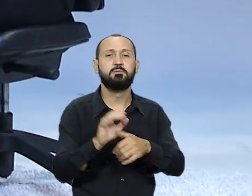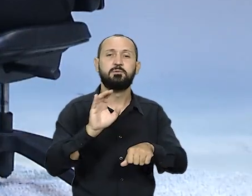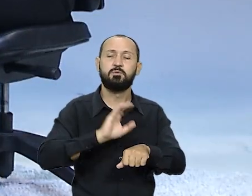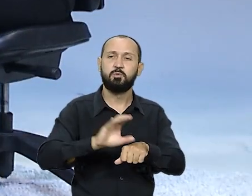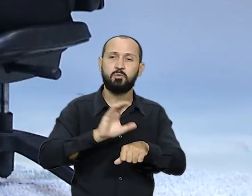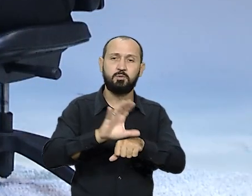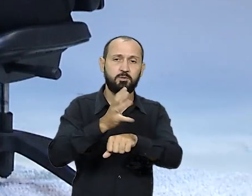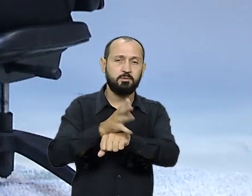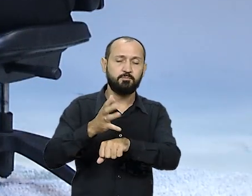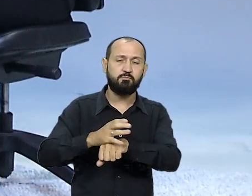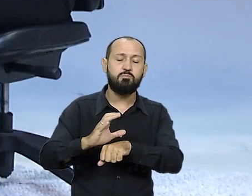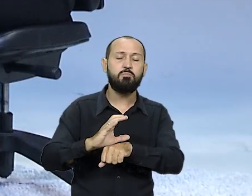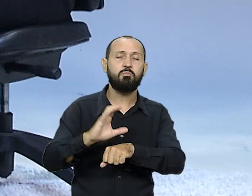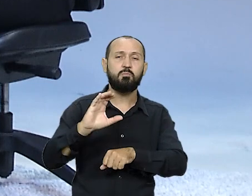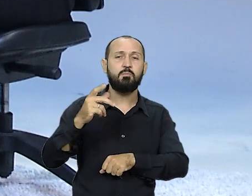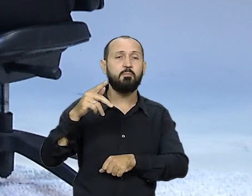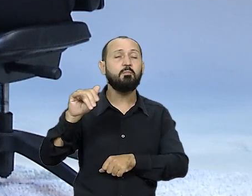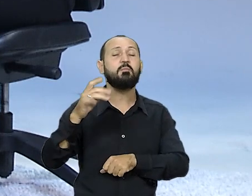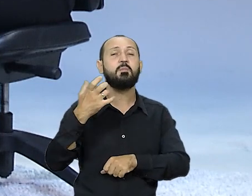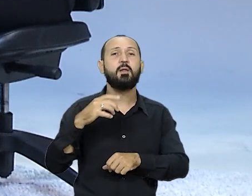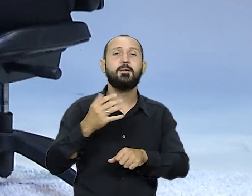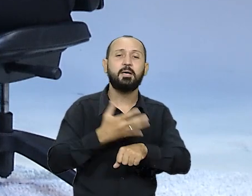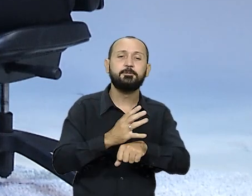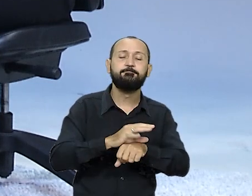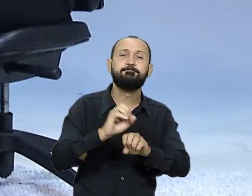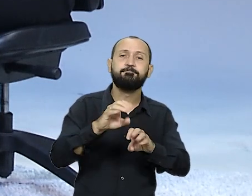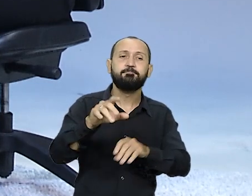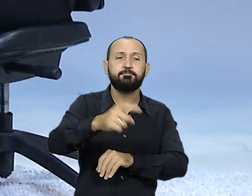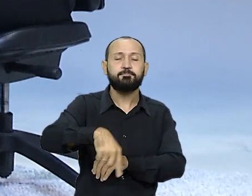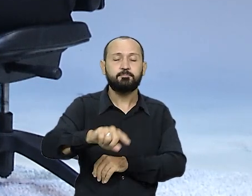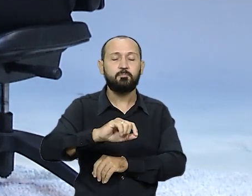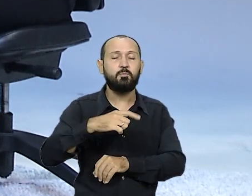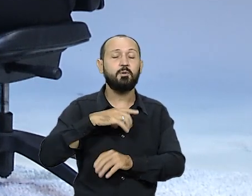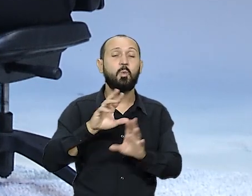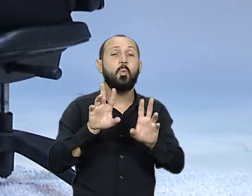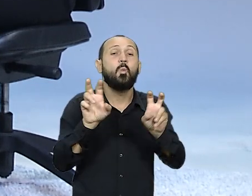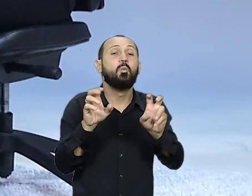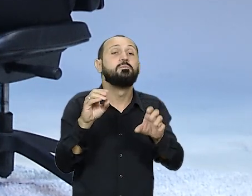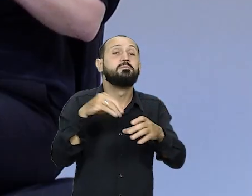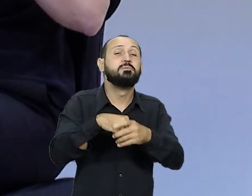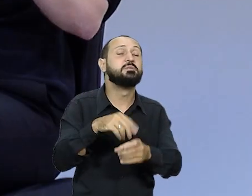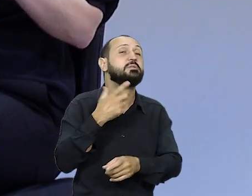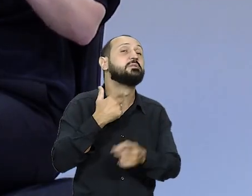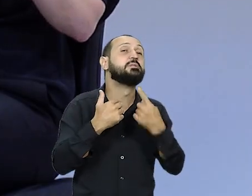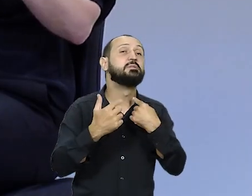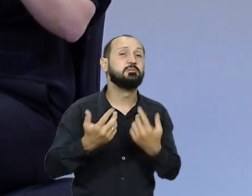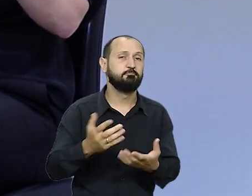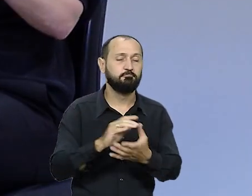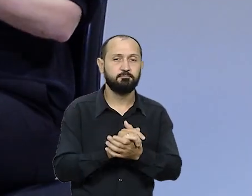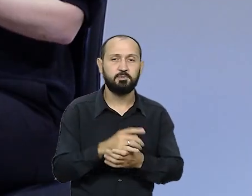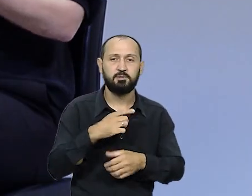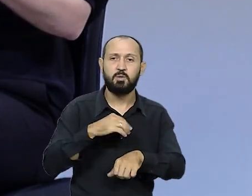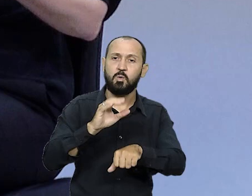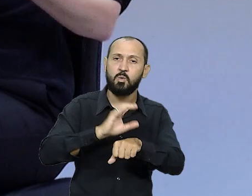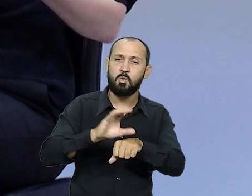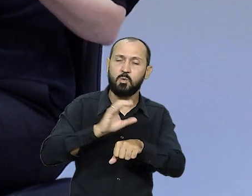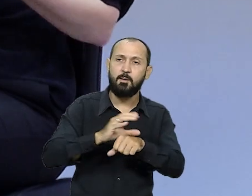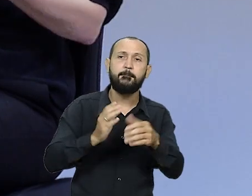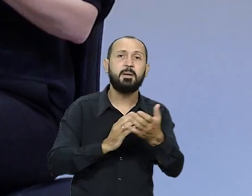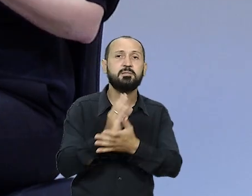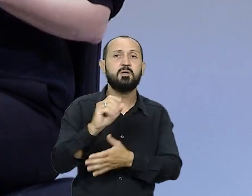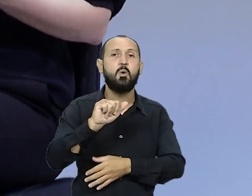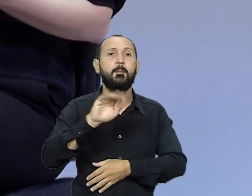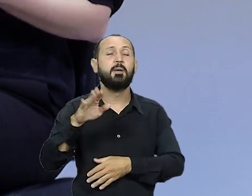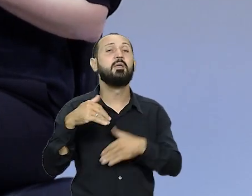Então, os cursos de extensão do CPA buscam isso, a capacitação do advogado dentro da área que ele deseja.